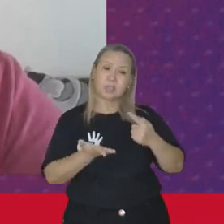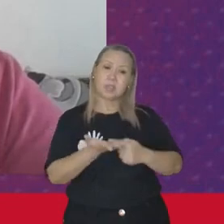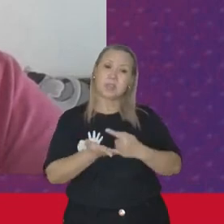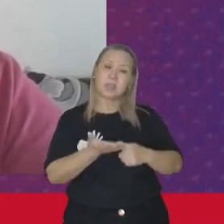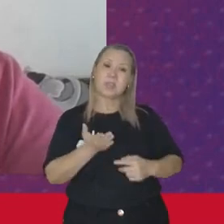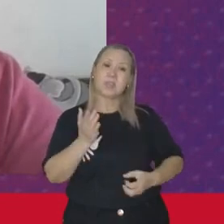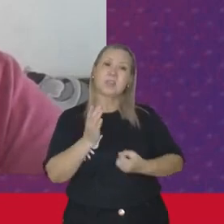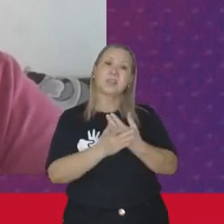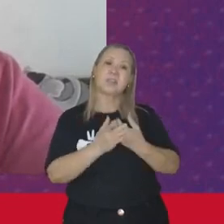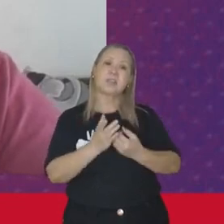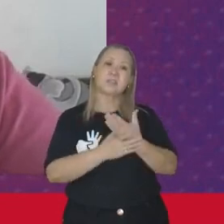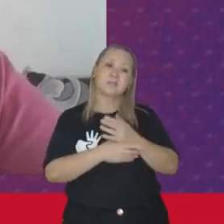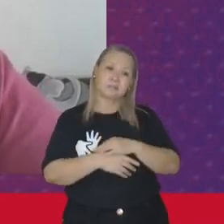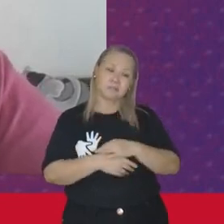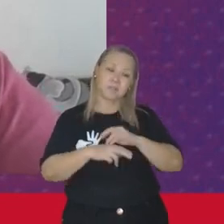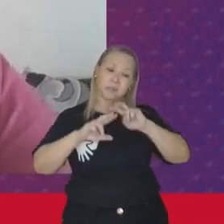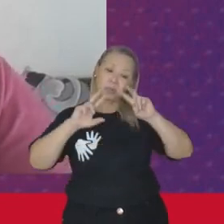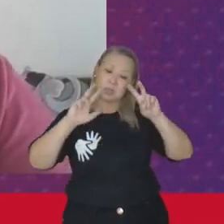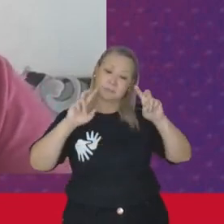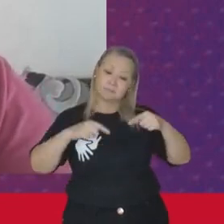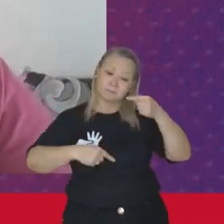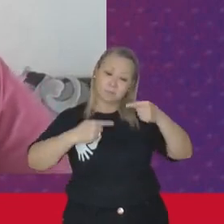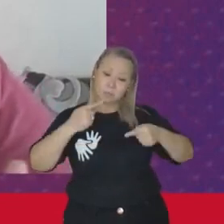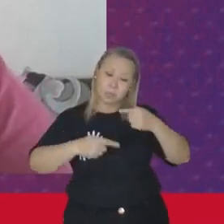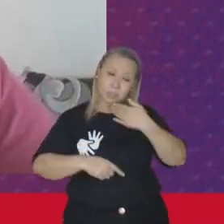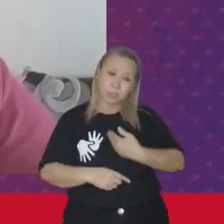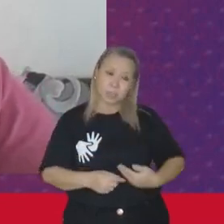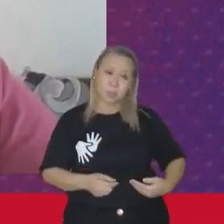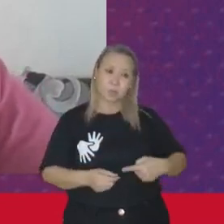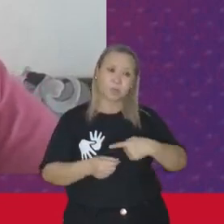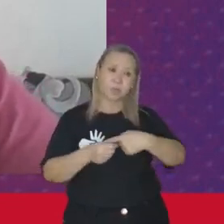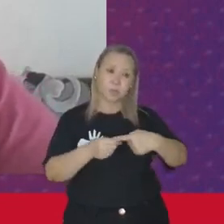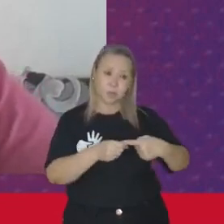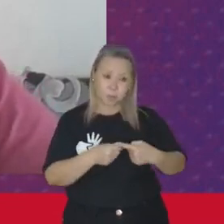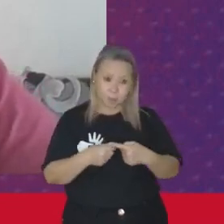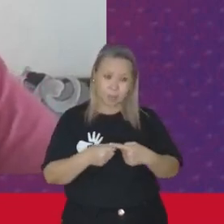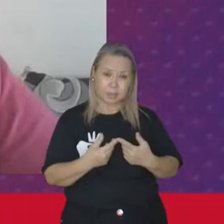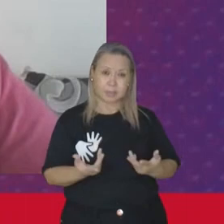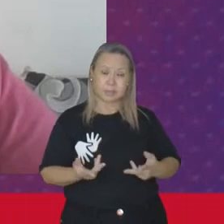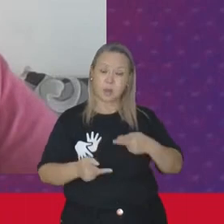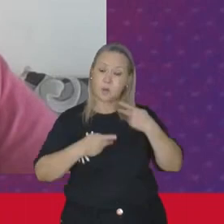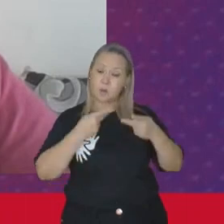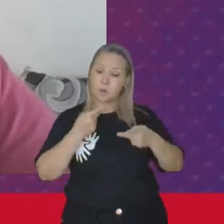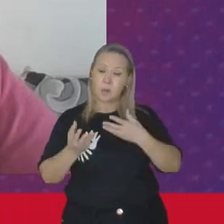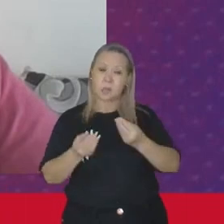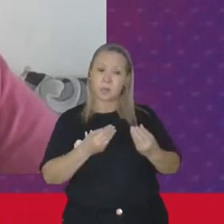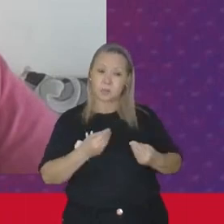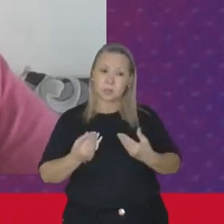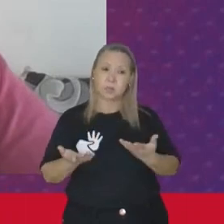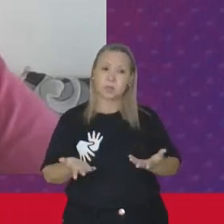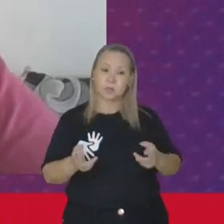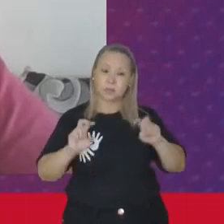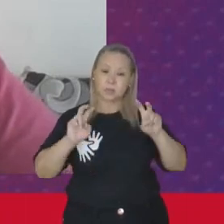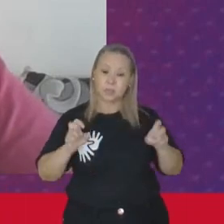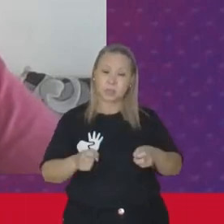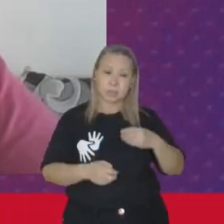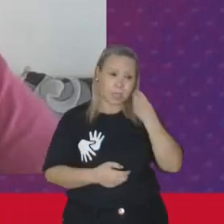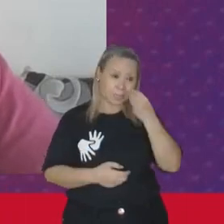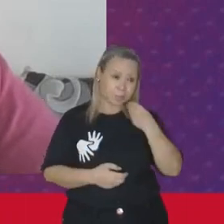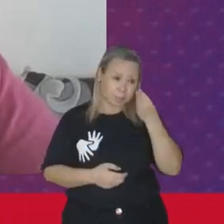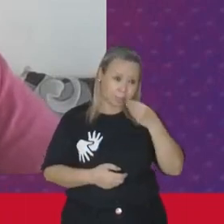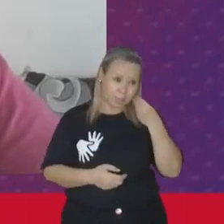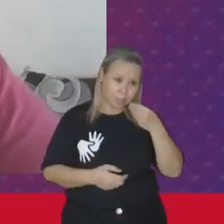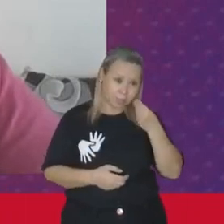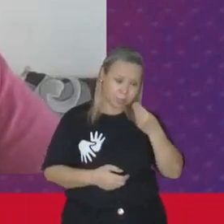elaboração de políticas públicas urbanas, né? Falando muito aí da